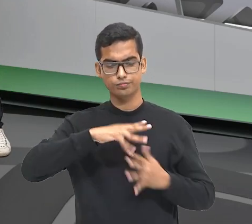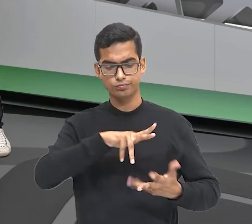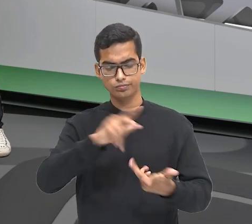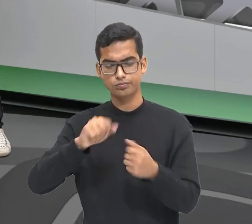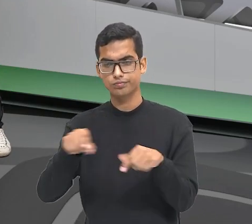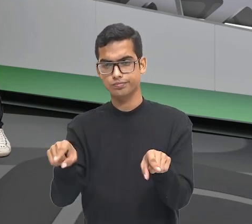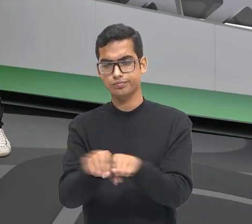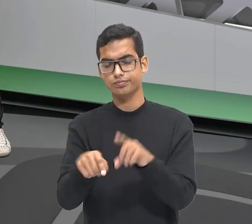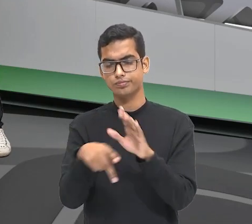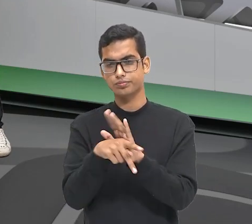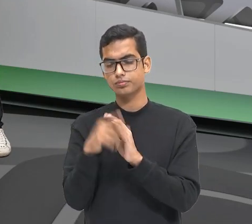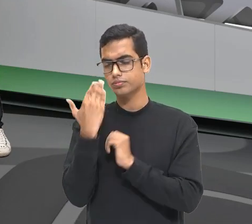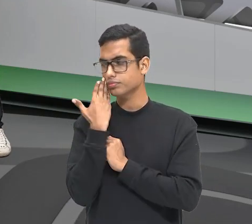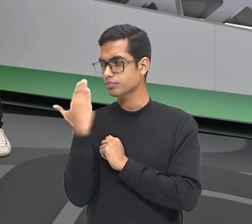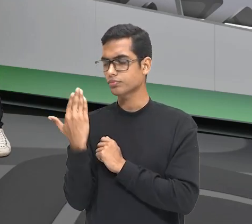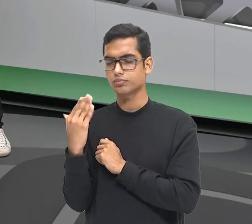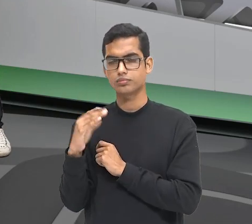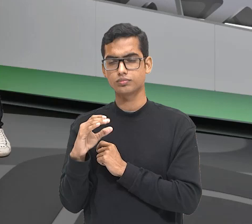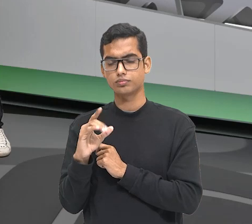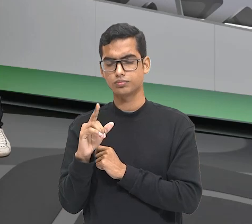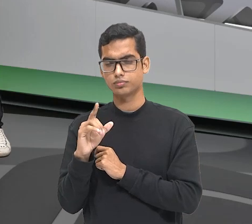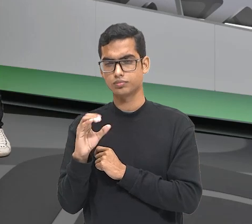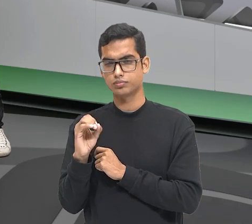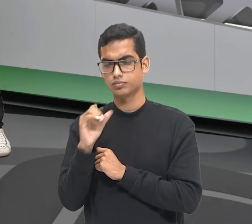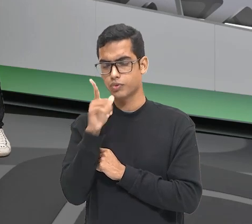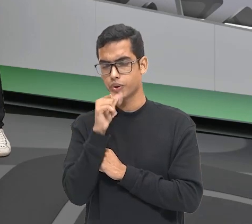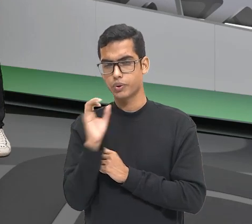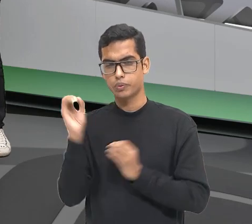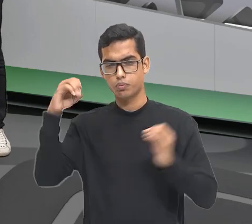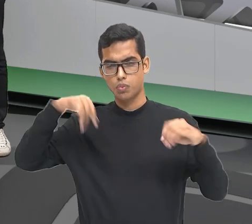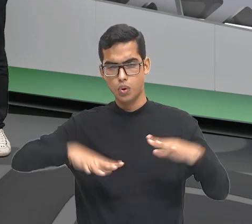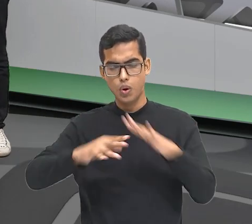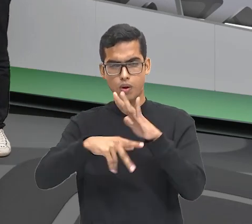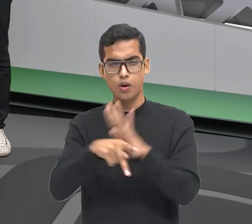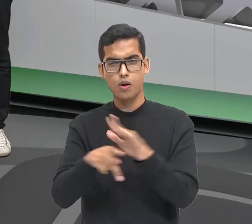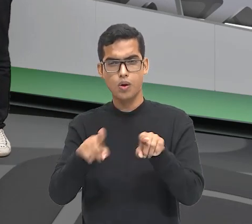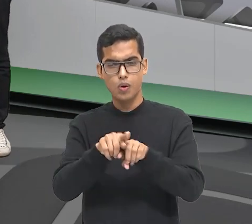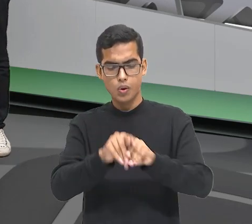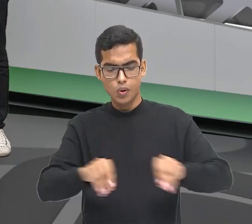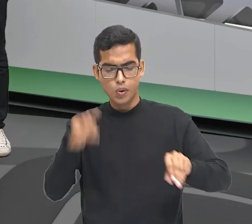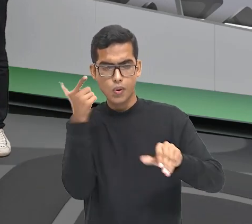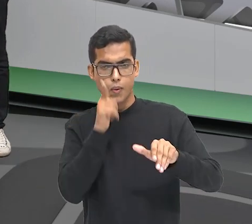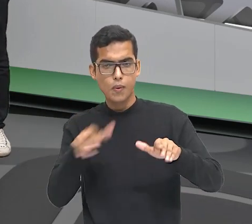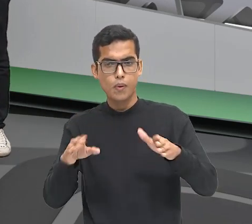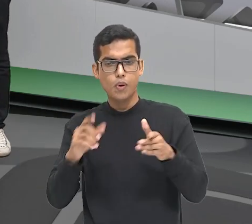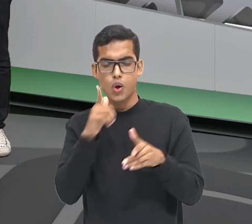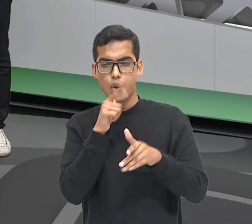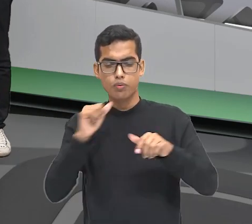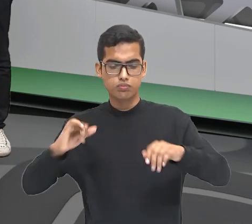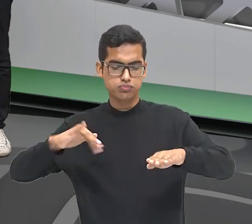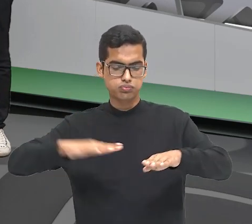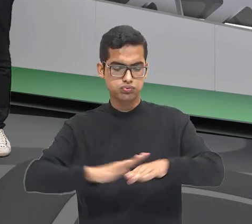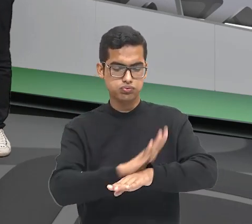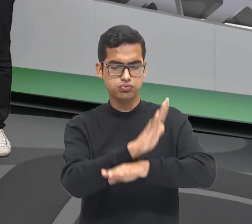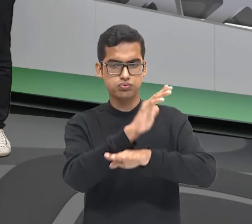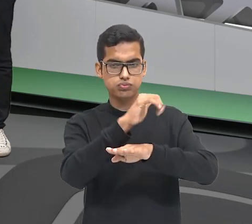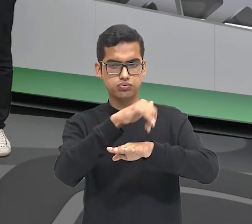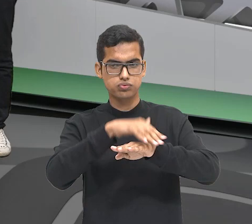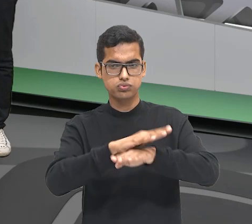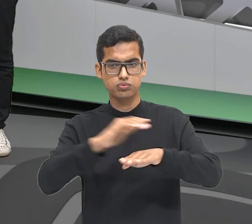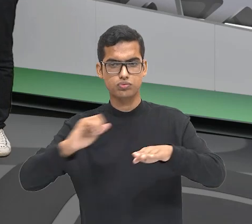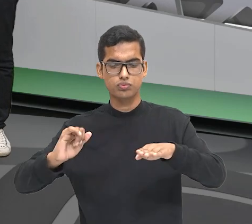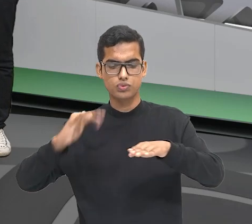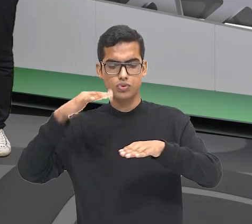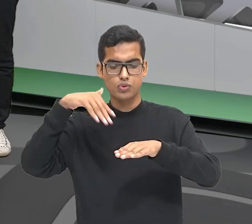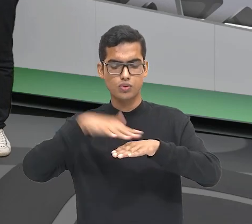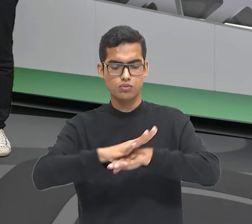e a parte inferior aqui dos oceanos, para mostrar que essas ondas elas chegam na superfície, elas chegam aqui no litoral. Agora a gente vai ter